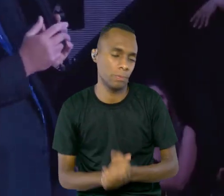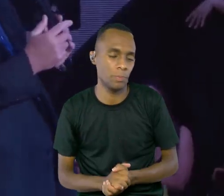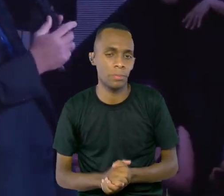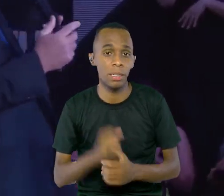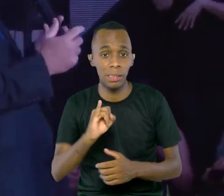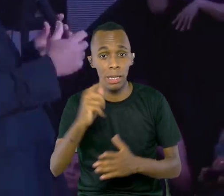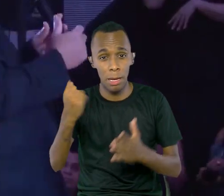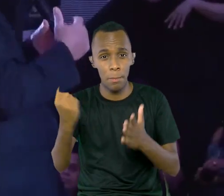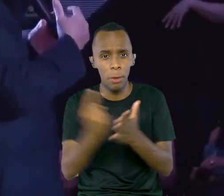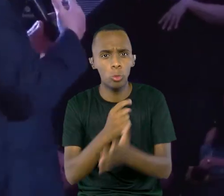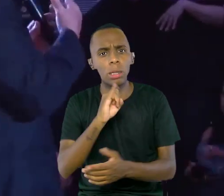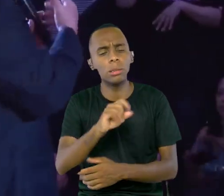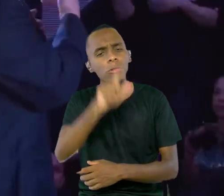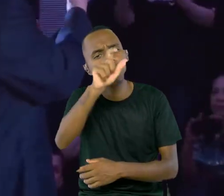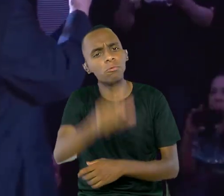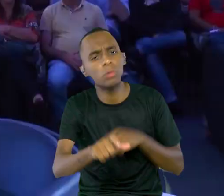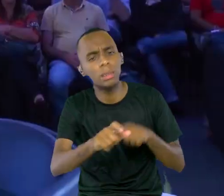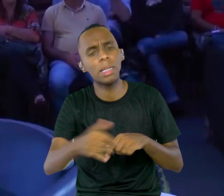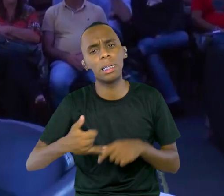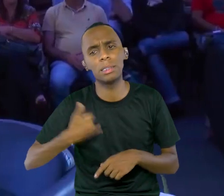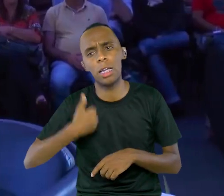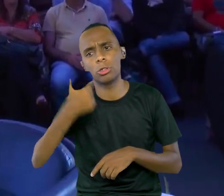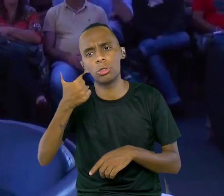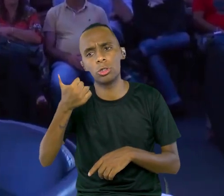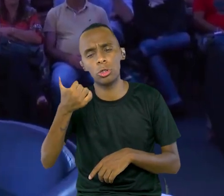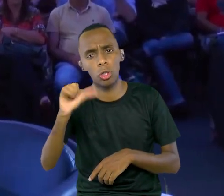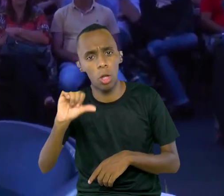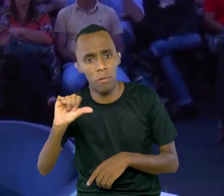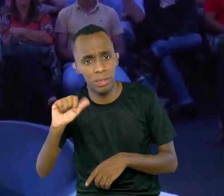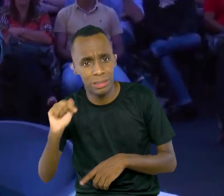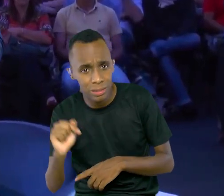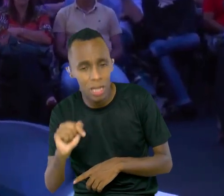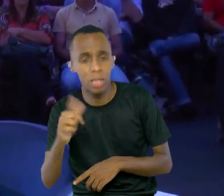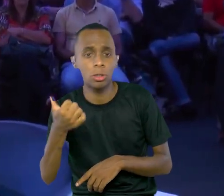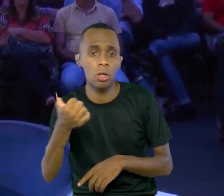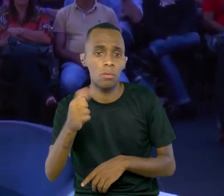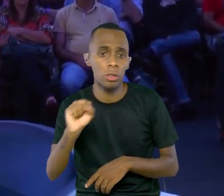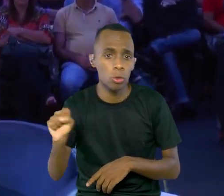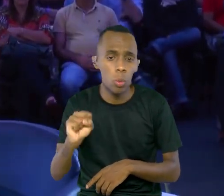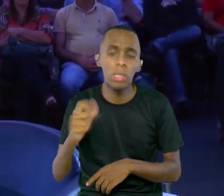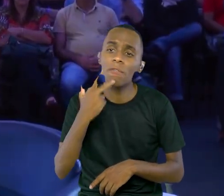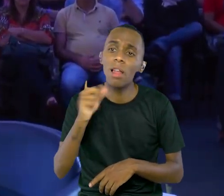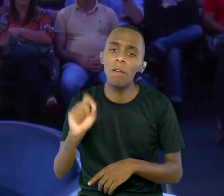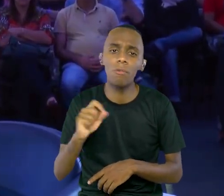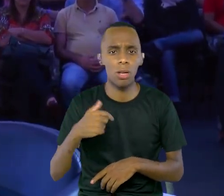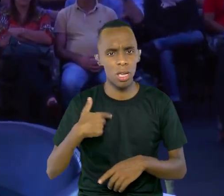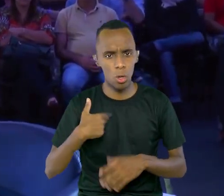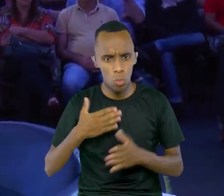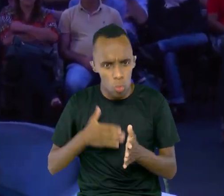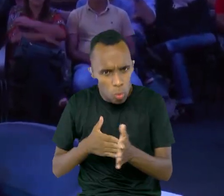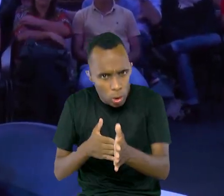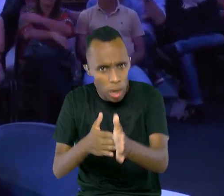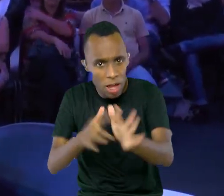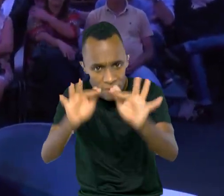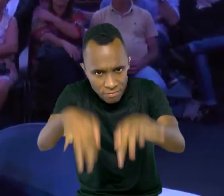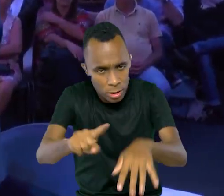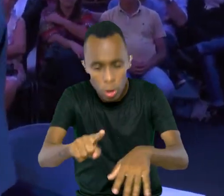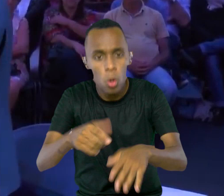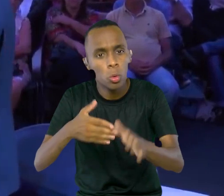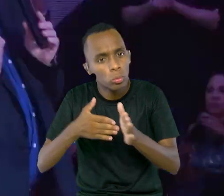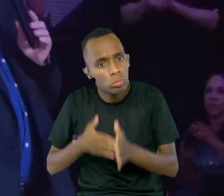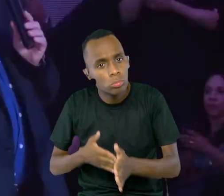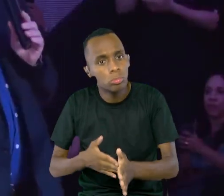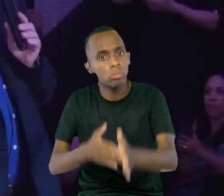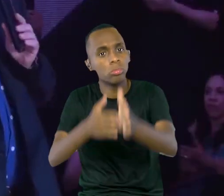Barros disse, quando alguém perguntava, mas o senhor, com 97, 98 anos de idade, ele dizia, eu não estou indo em direção